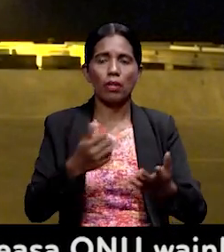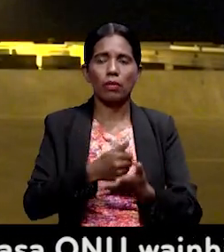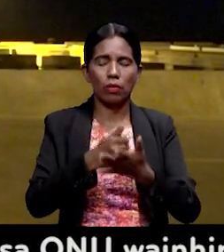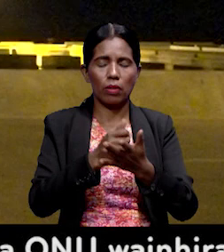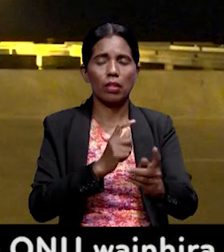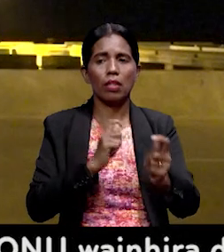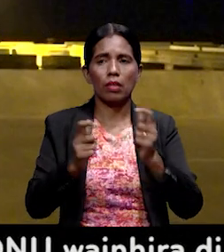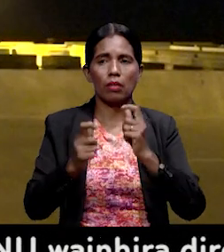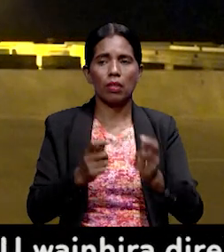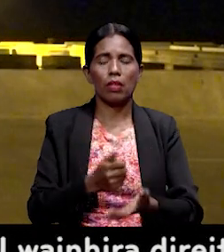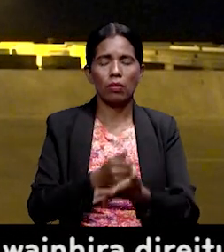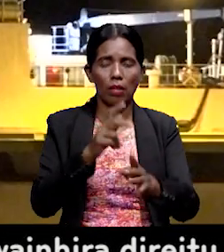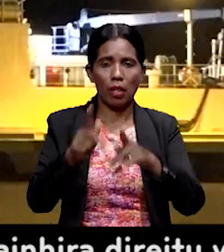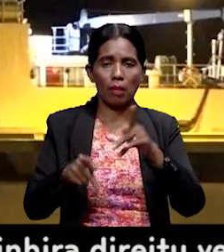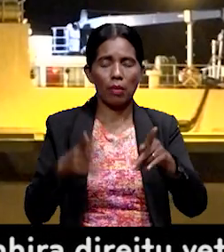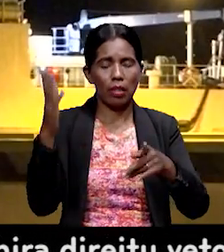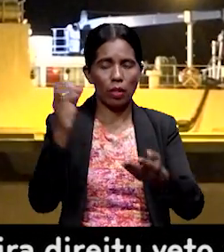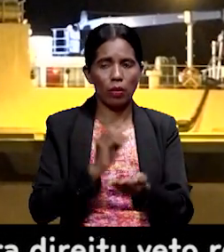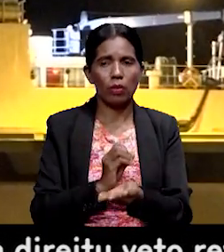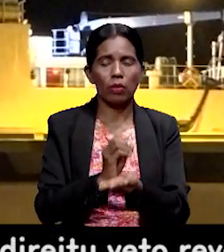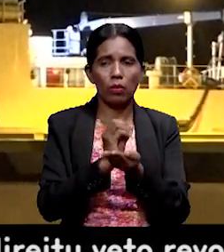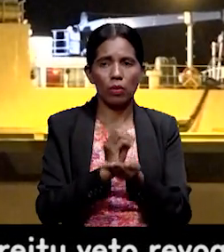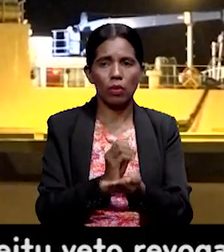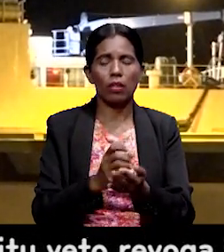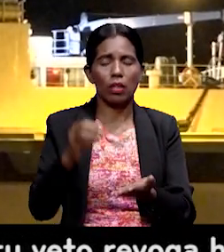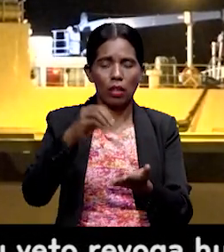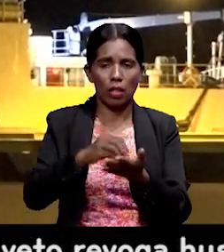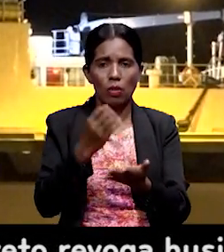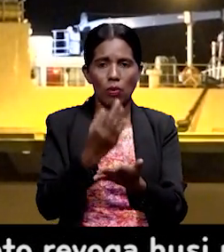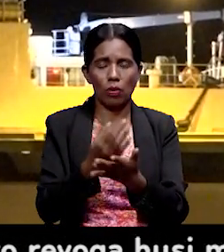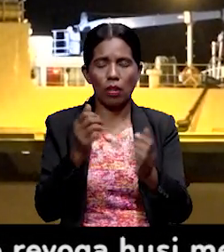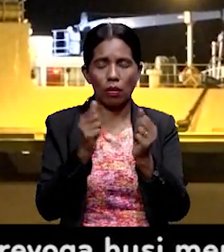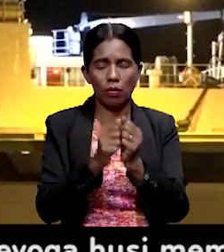pode bem facilitar a comunidade Raioa, empresa irmão Timor, tal orçamento por cento